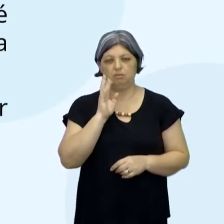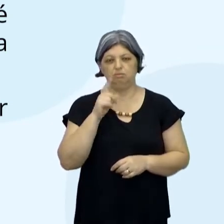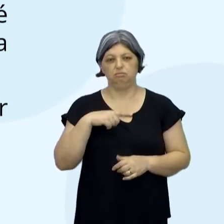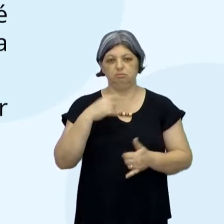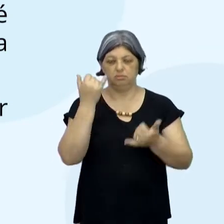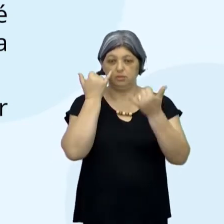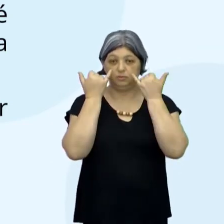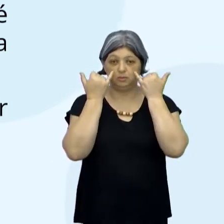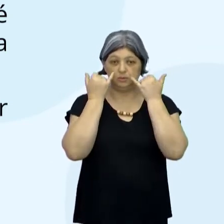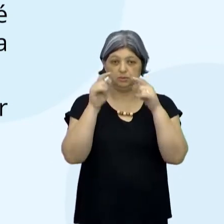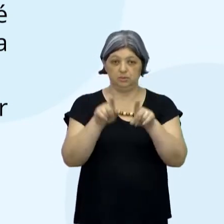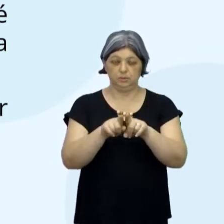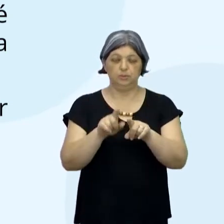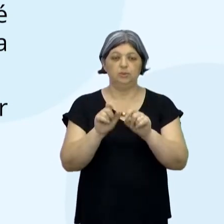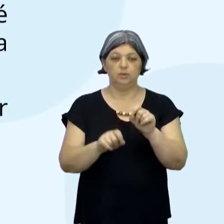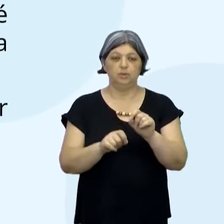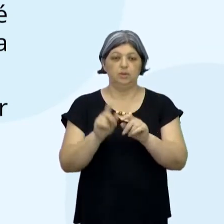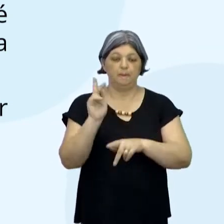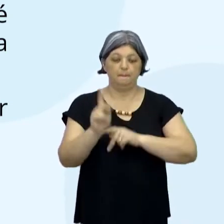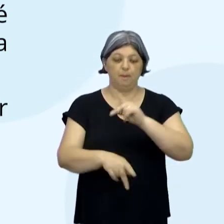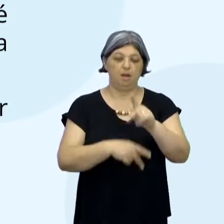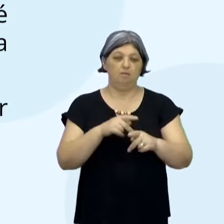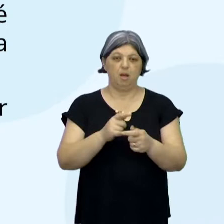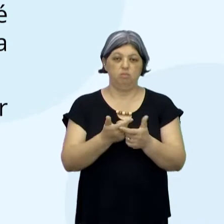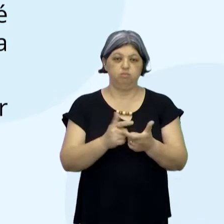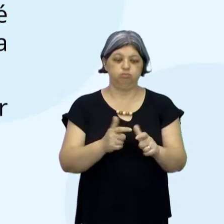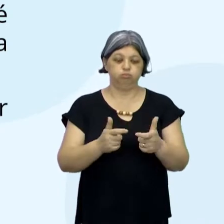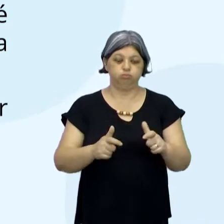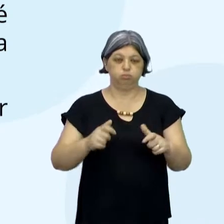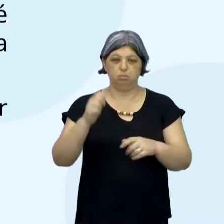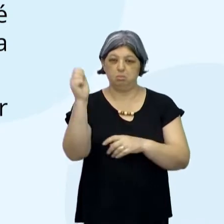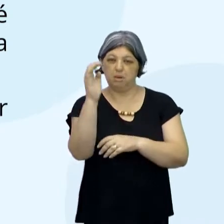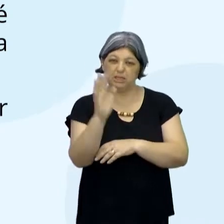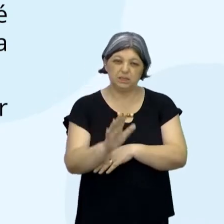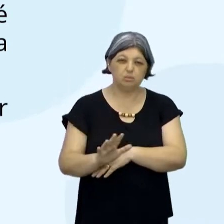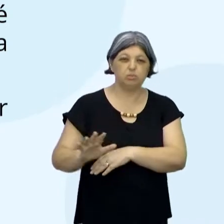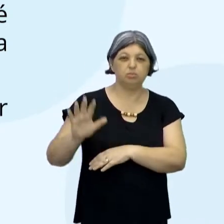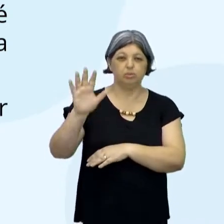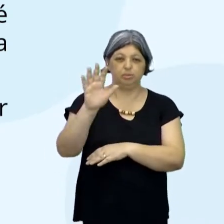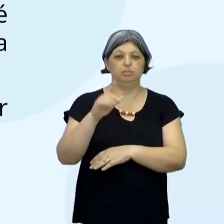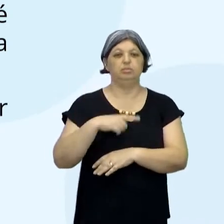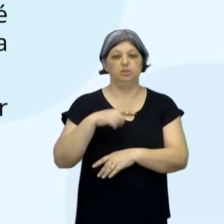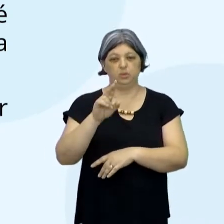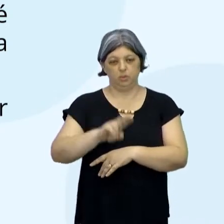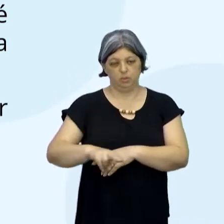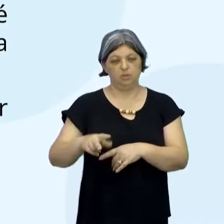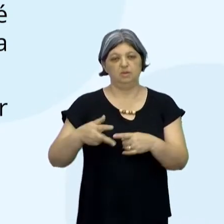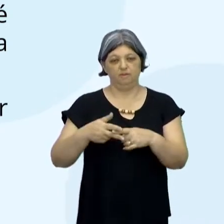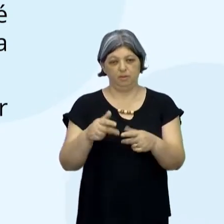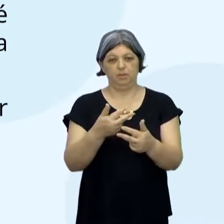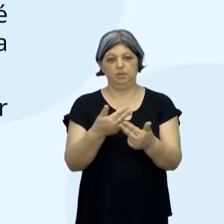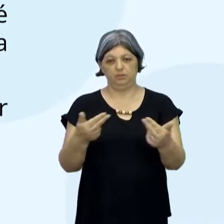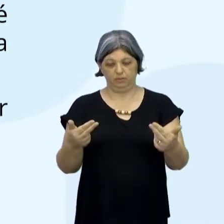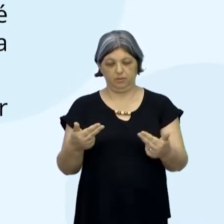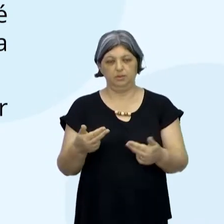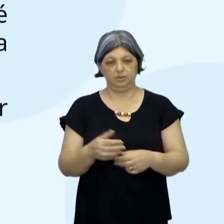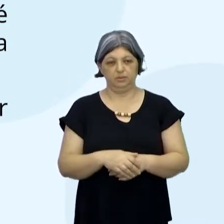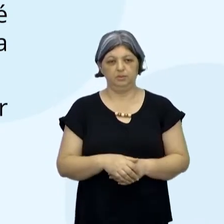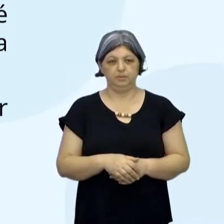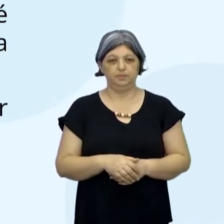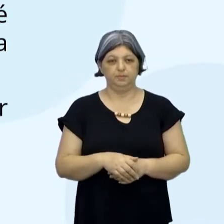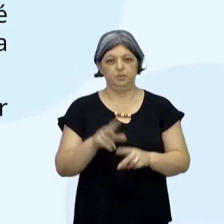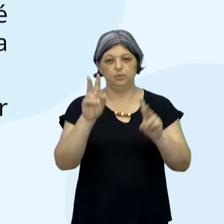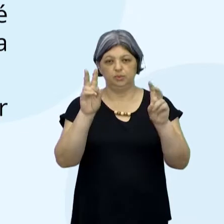também, que o crescimento populacional no Brasil, né, a gente usa aí várias ferramentas para a gente falar a respeito